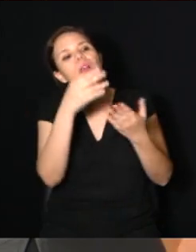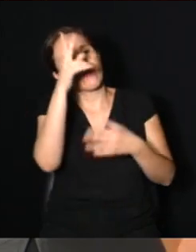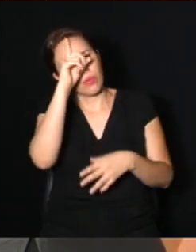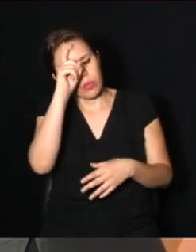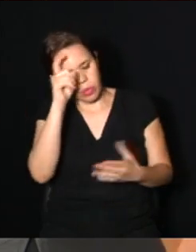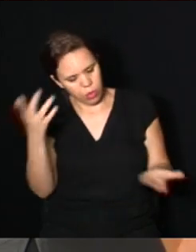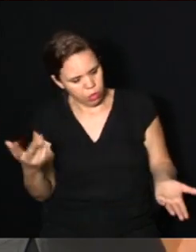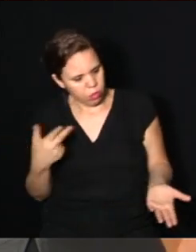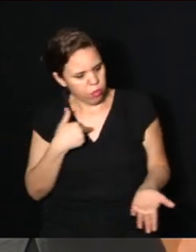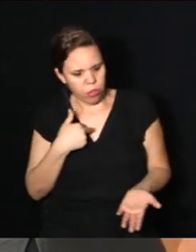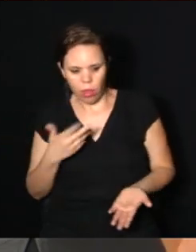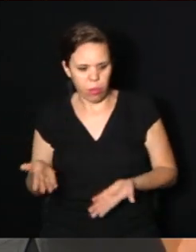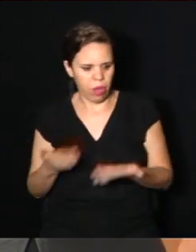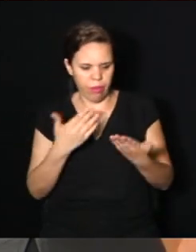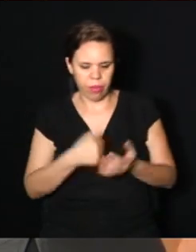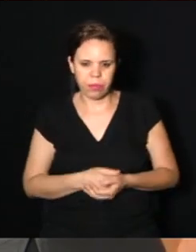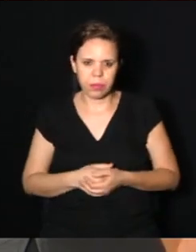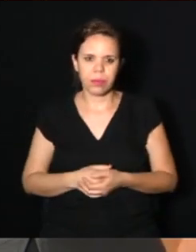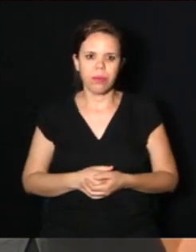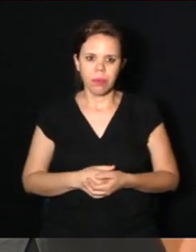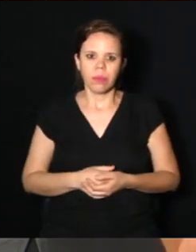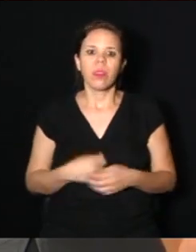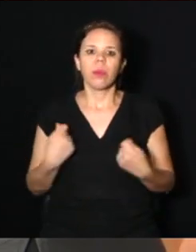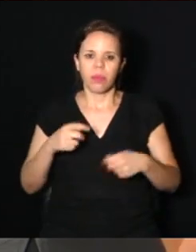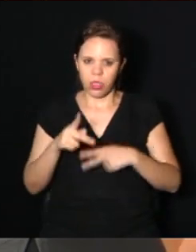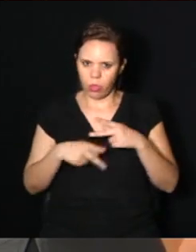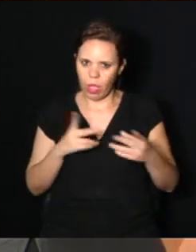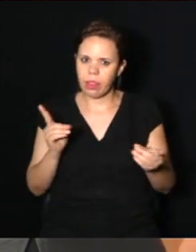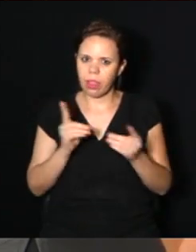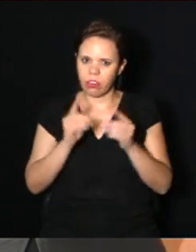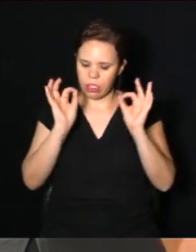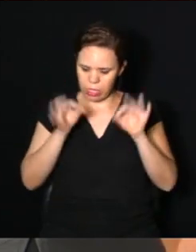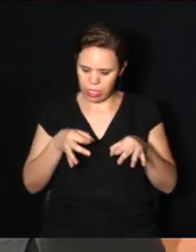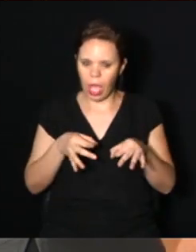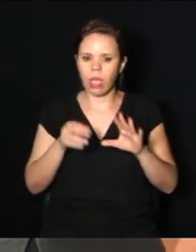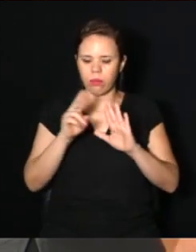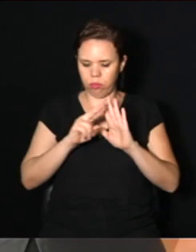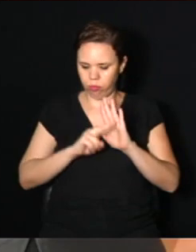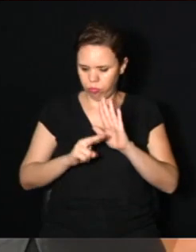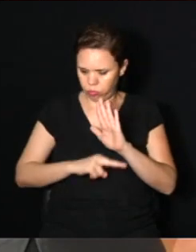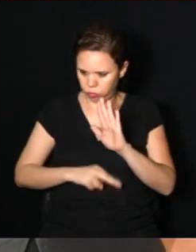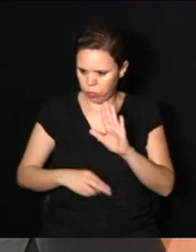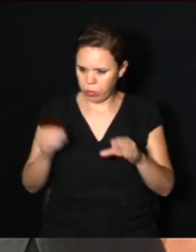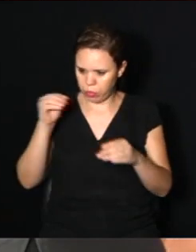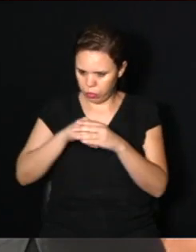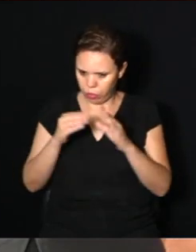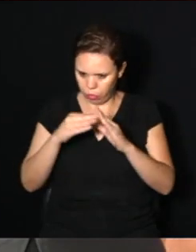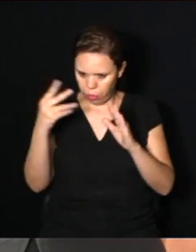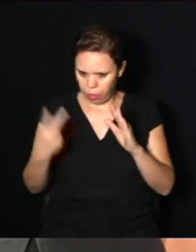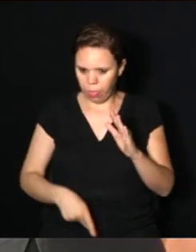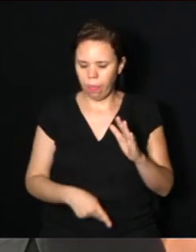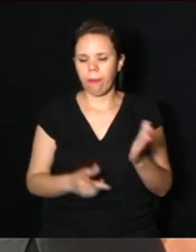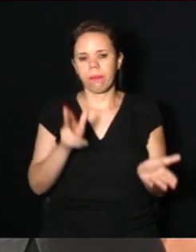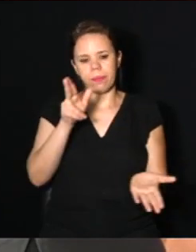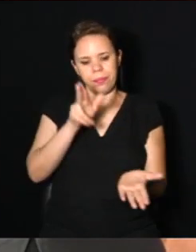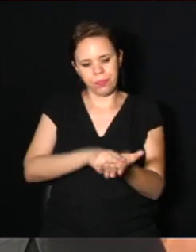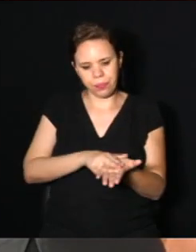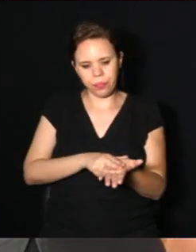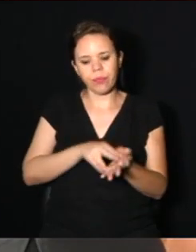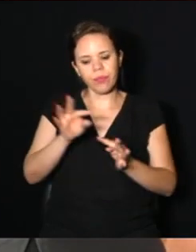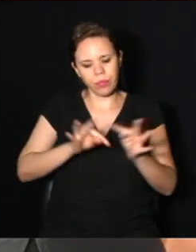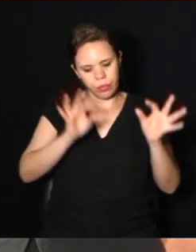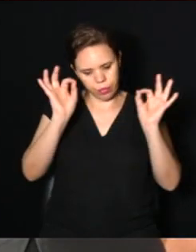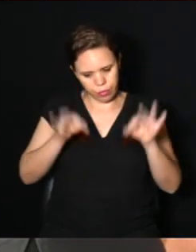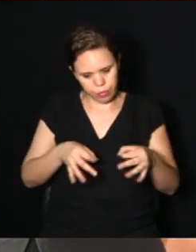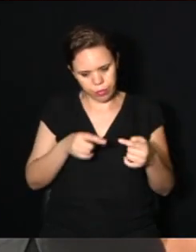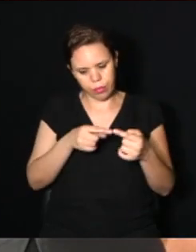hospital. Não, são pessoas que têm que ser atendidas dentro da sua residência, dentro da sua casa. Então, está aí